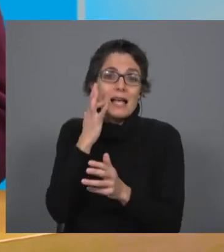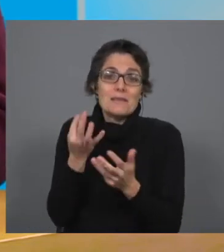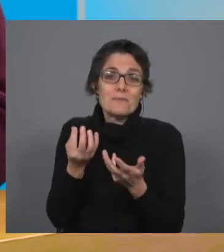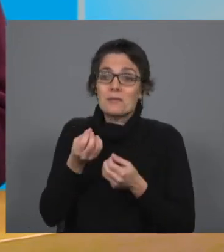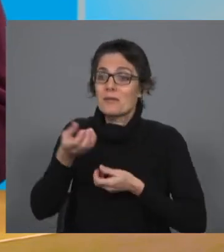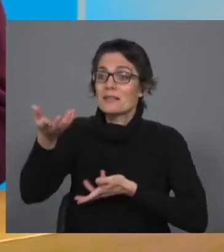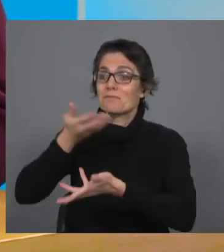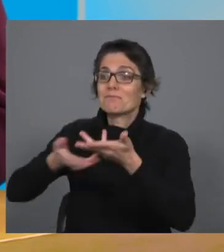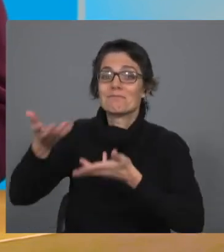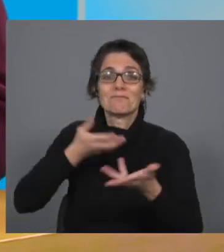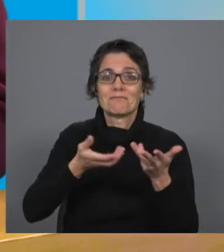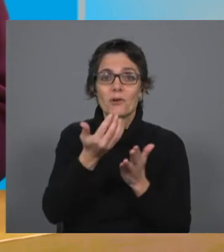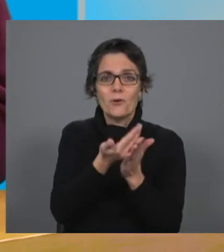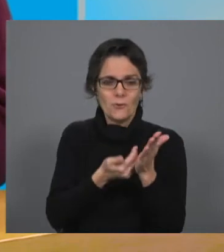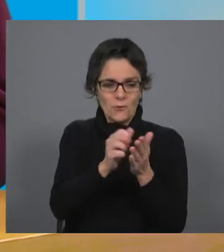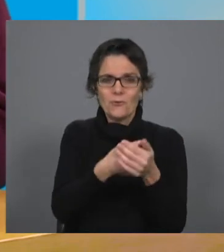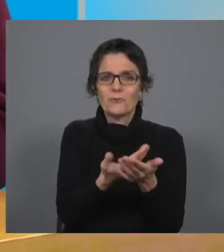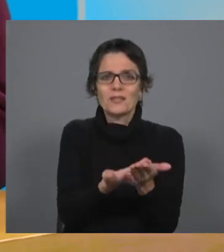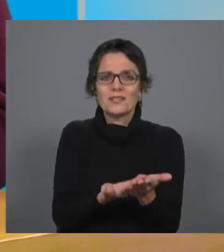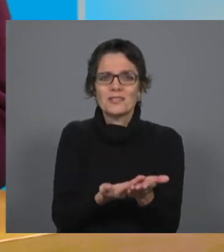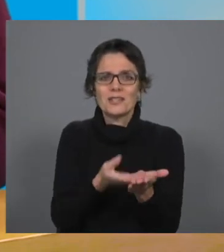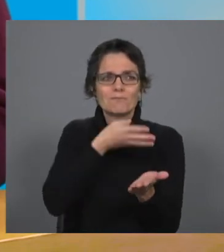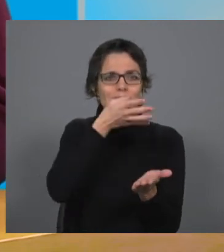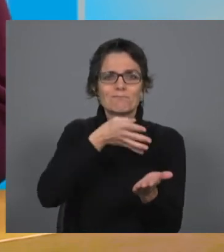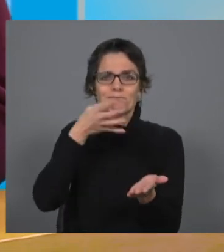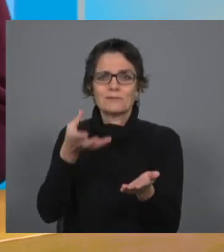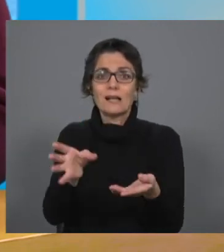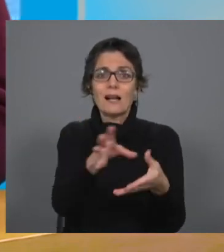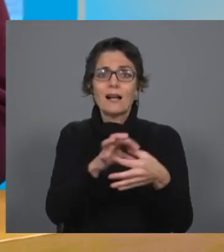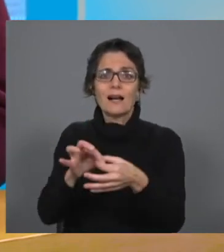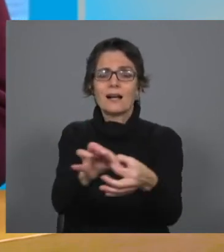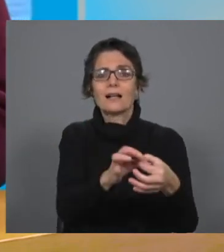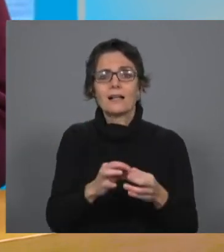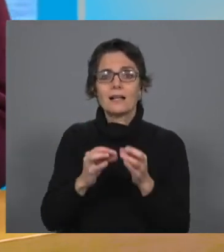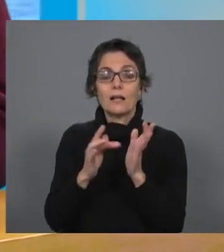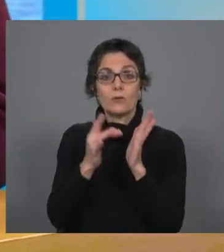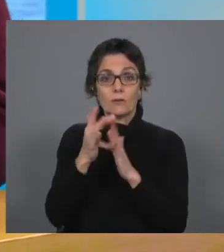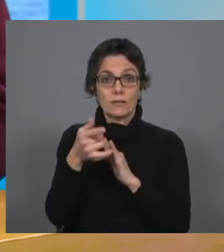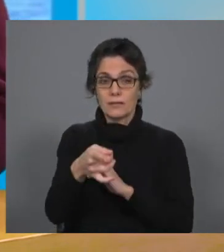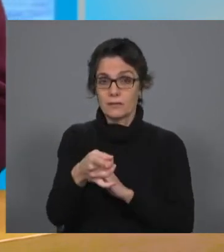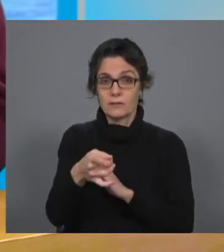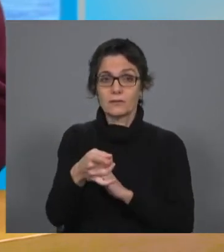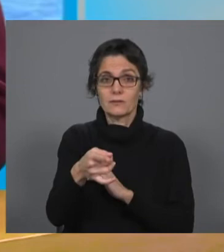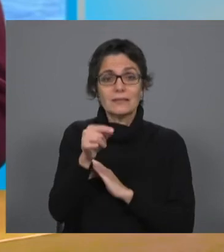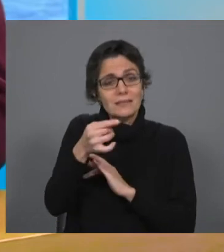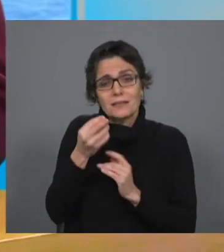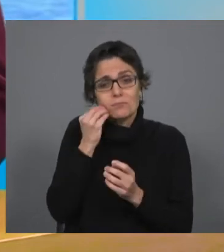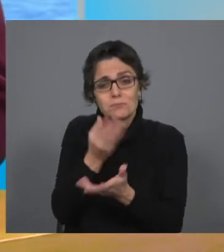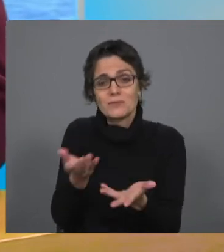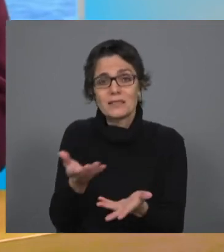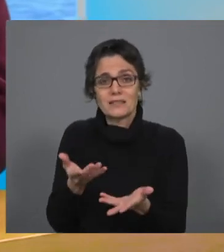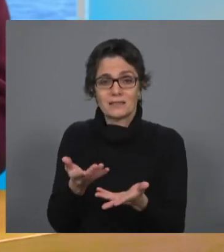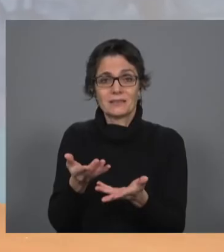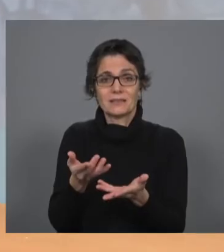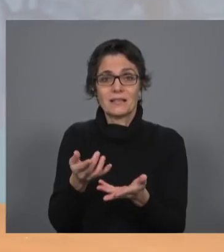ir ao coração do Evangelho, ao coração da relação com Cristo, que nos chama a esta unificação profunda e à cura das